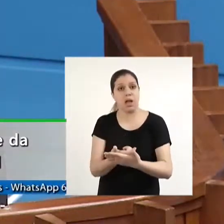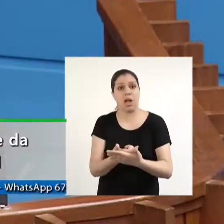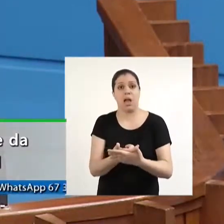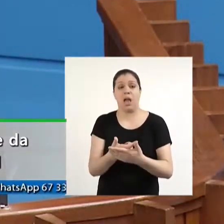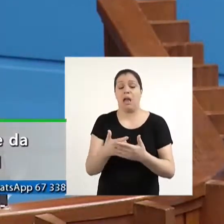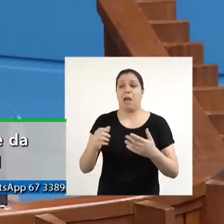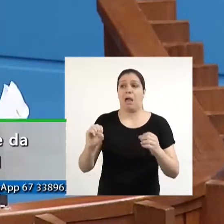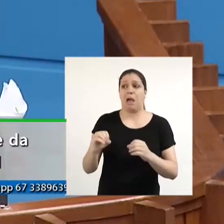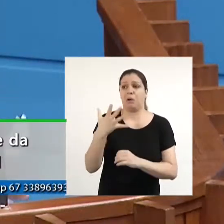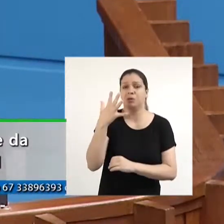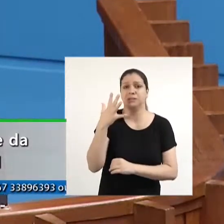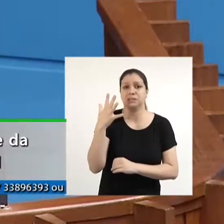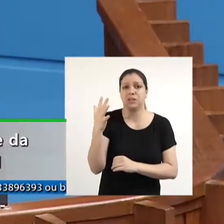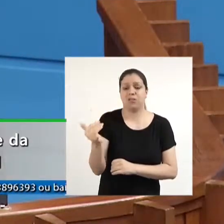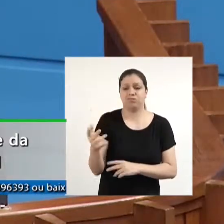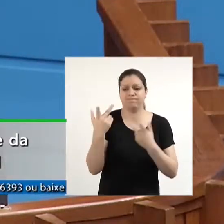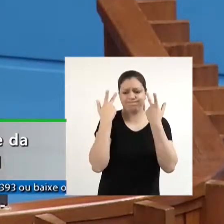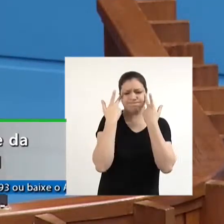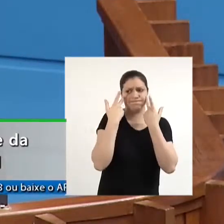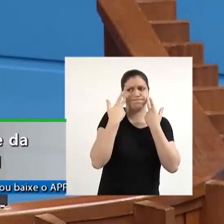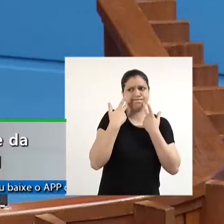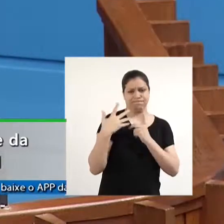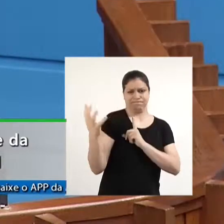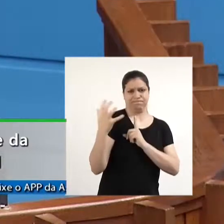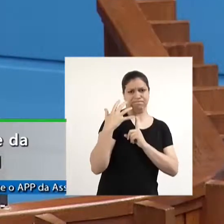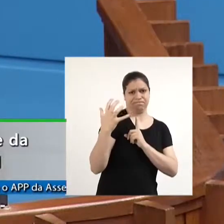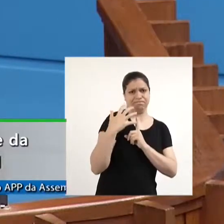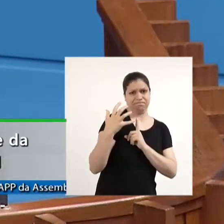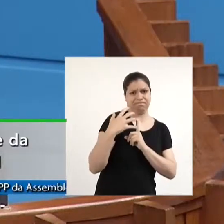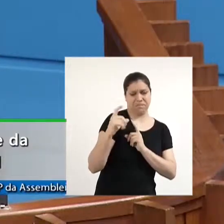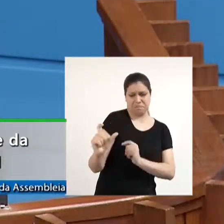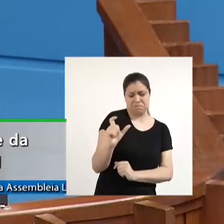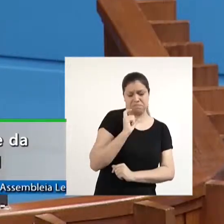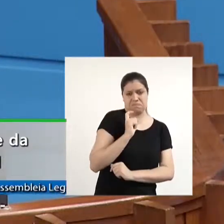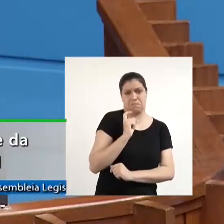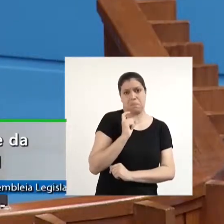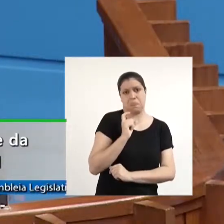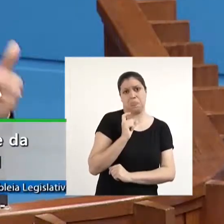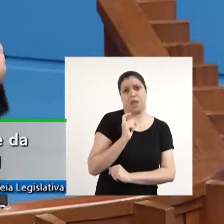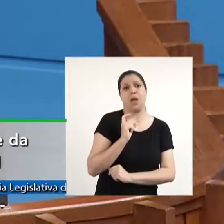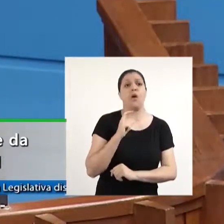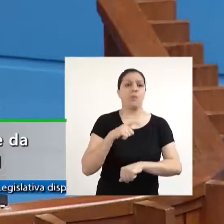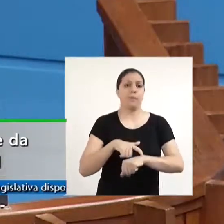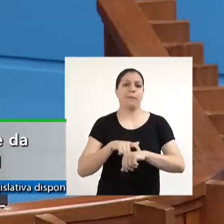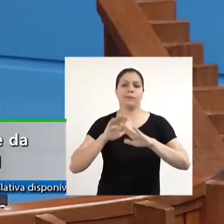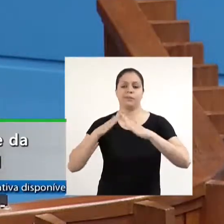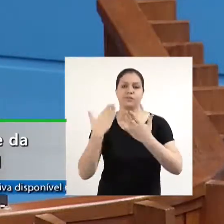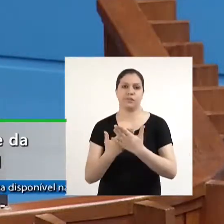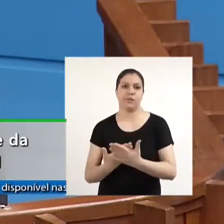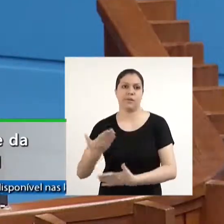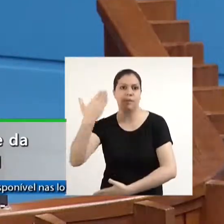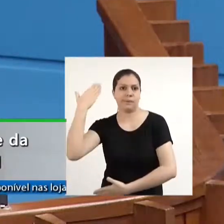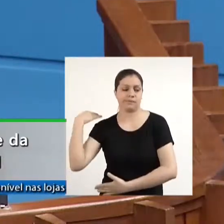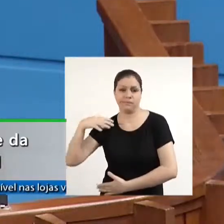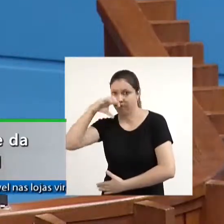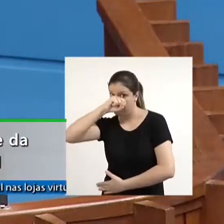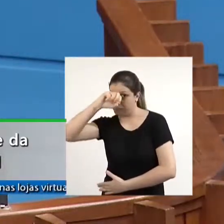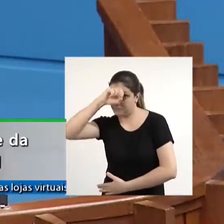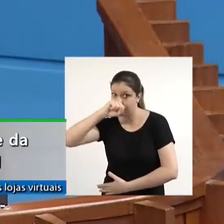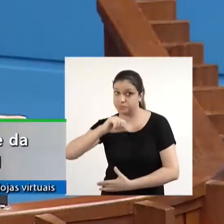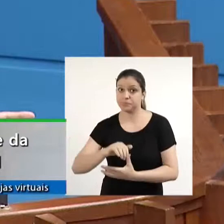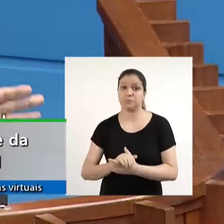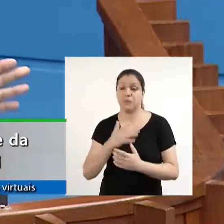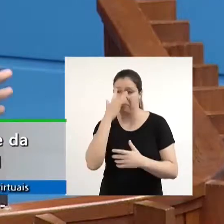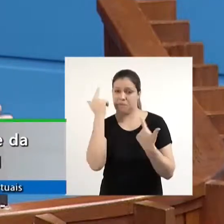na sua fase mais importante no período de aprendizagem. Portanto, hoje, quando nós